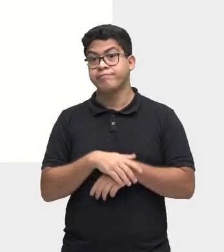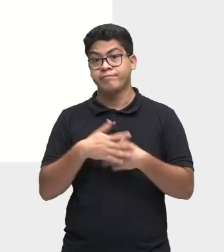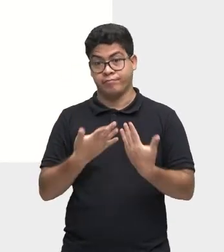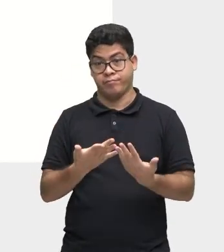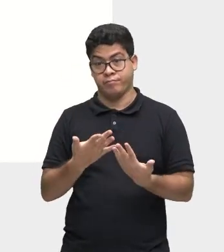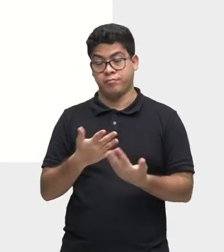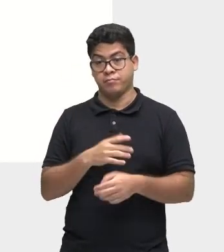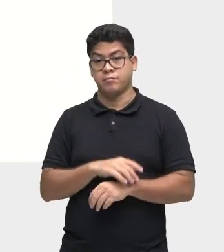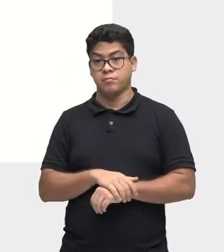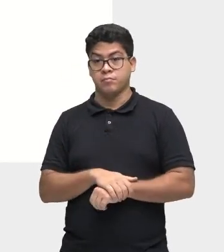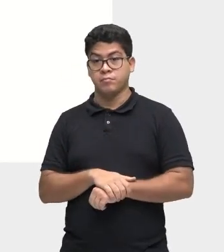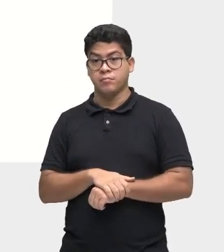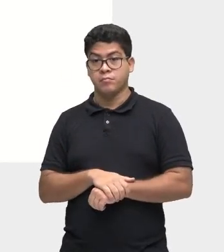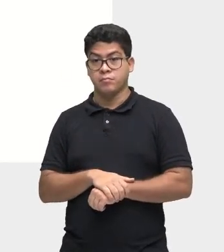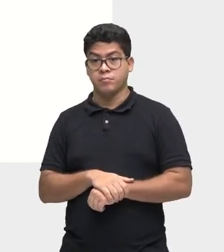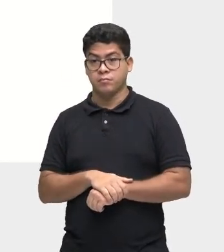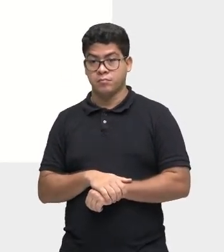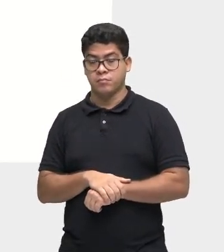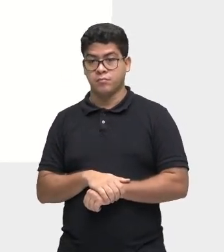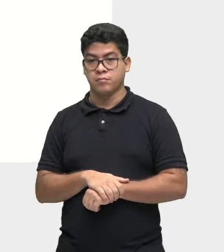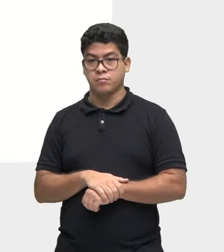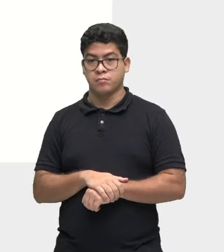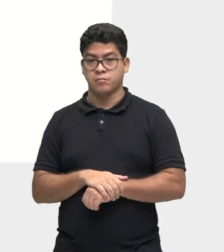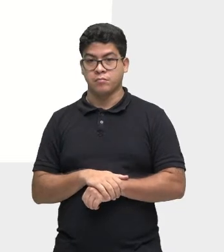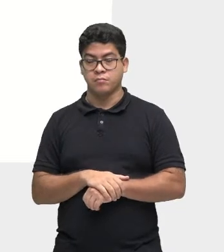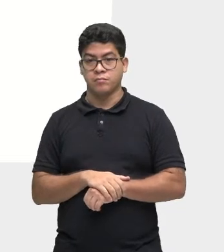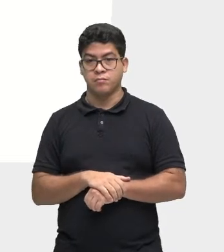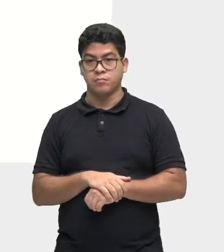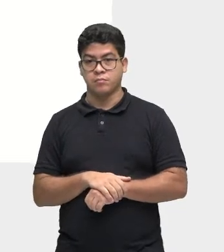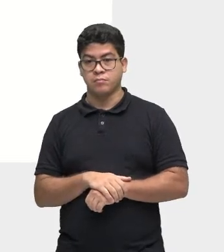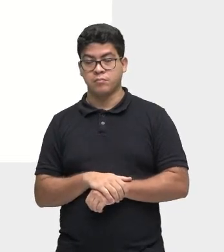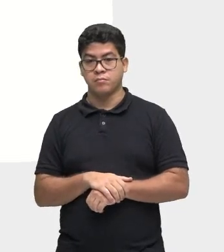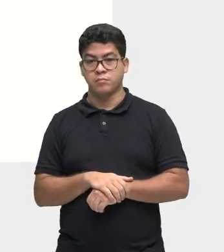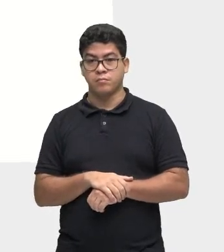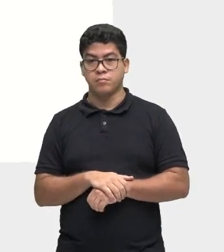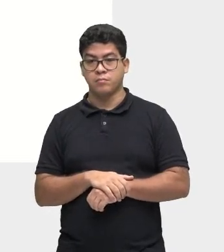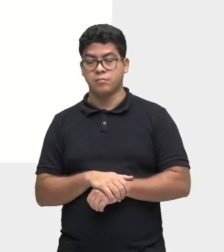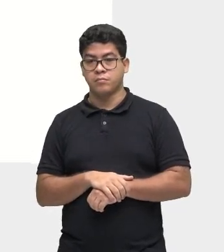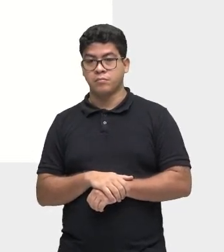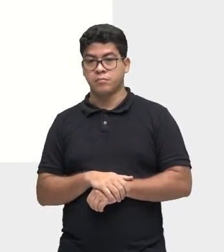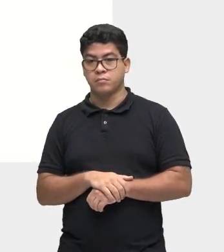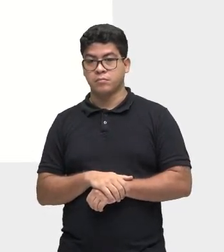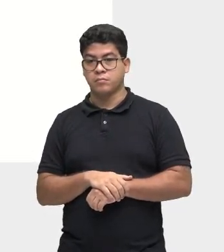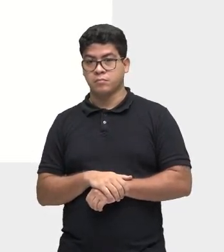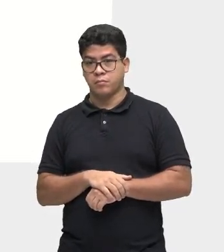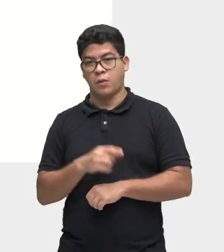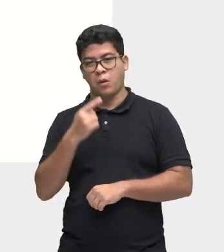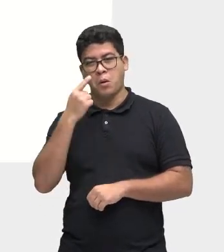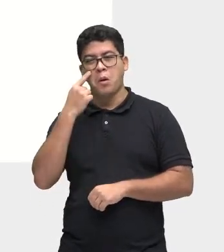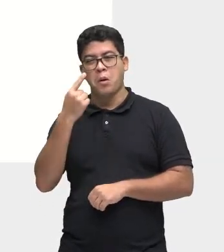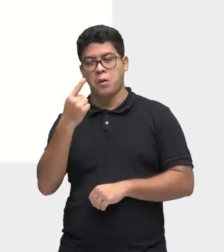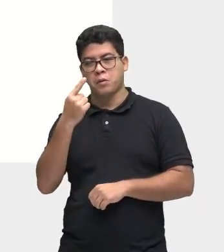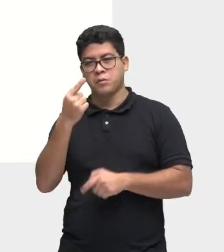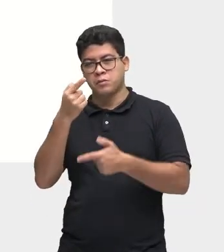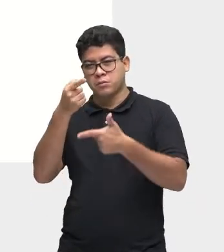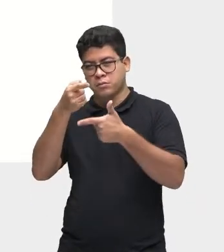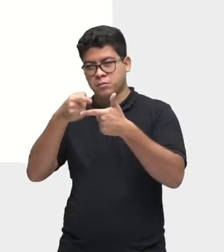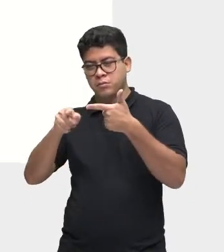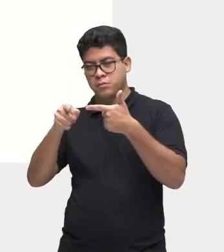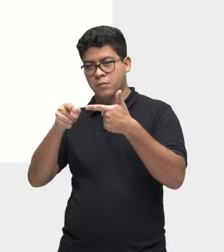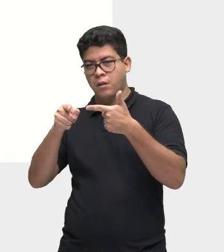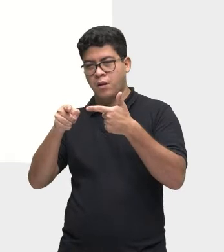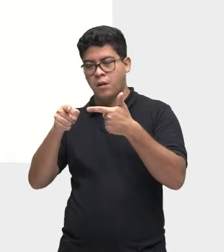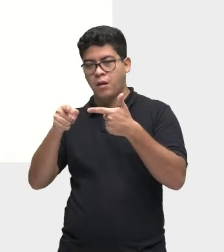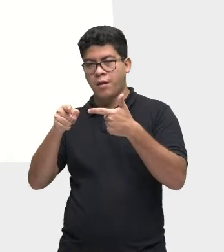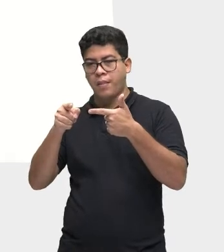resolvendo 3.000 dividido por 75, aí a gente vai ter x